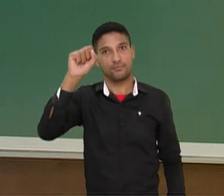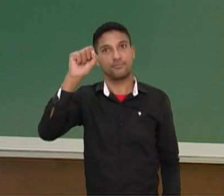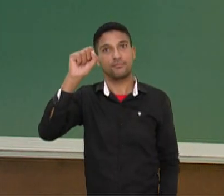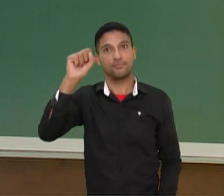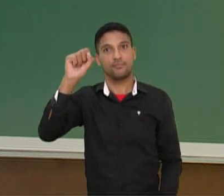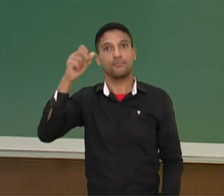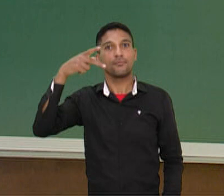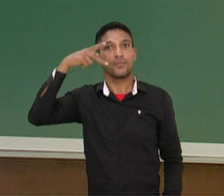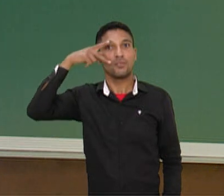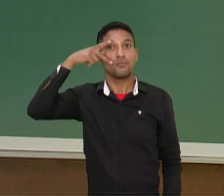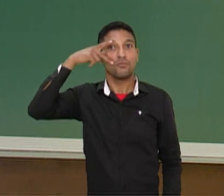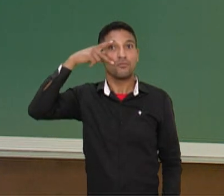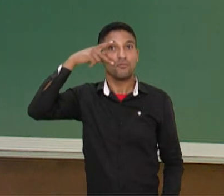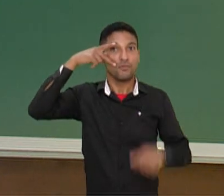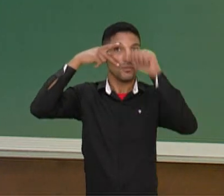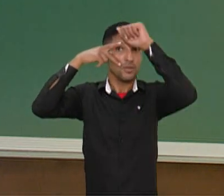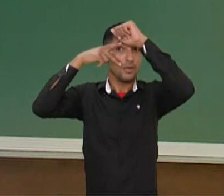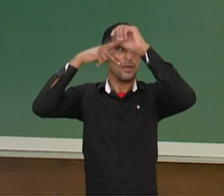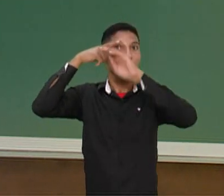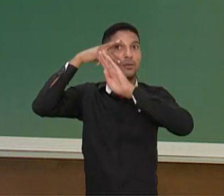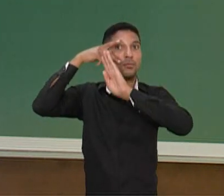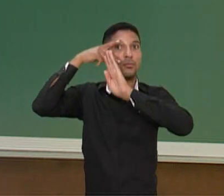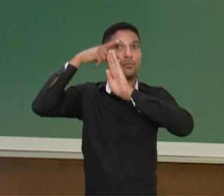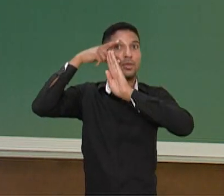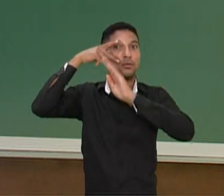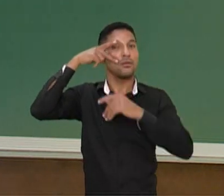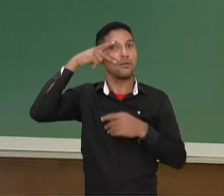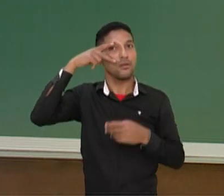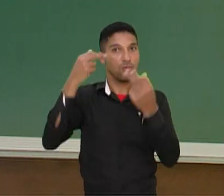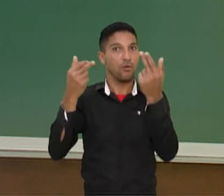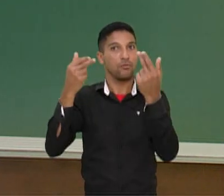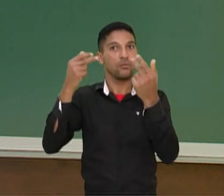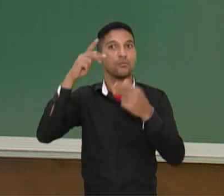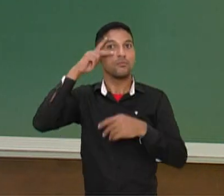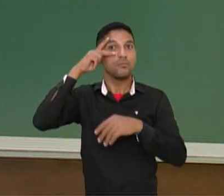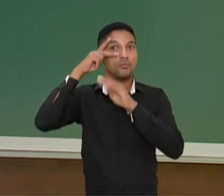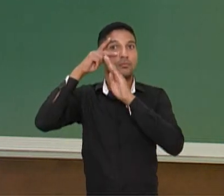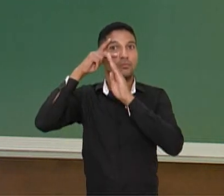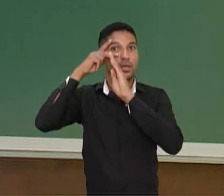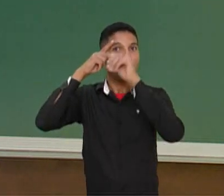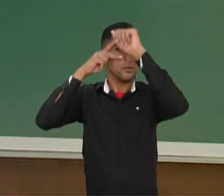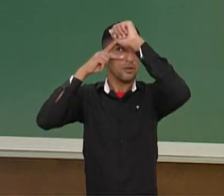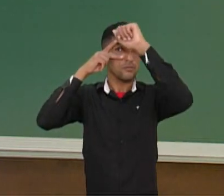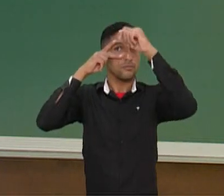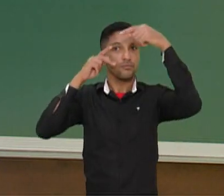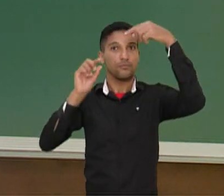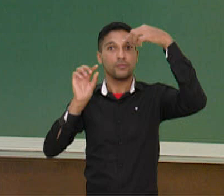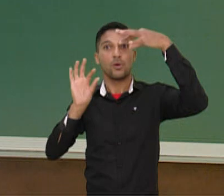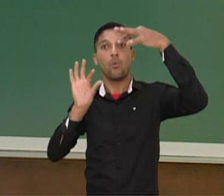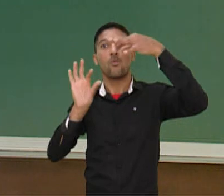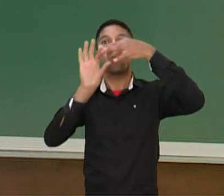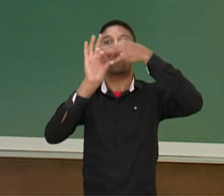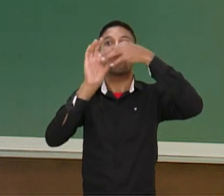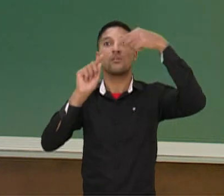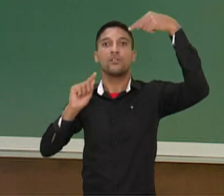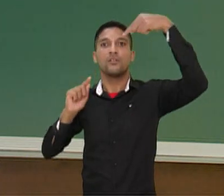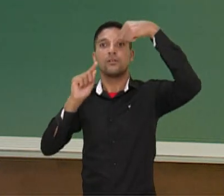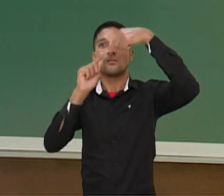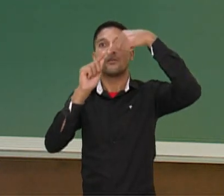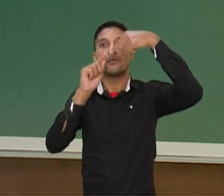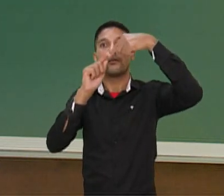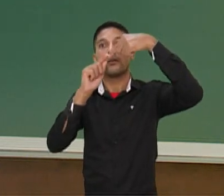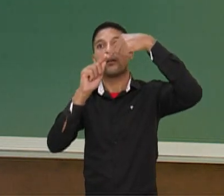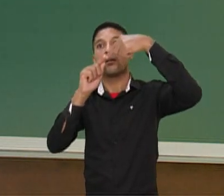coisa. Tá bom? Então, escolha o sentido só para você não confundir, não colocar um de um lado, outro do outro, porque fica estranho. A gente gosta de fazer as